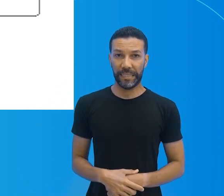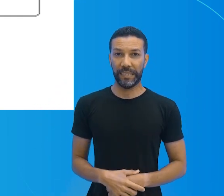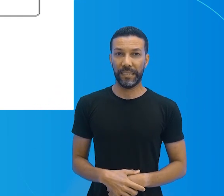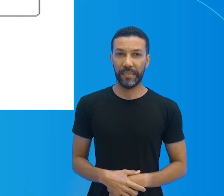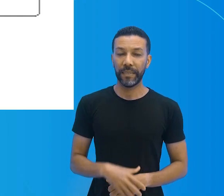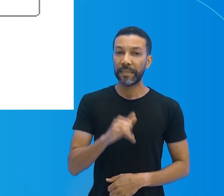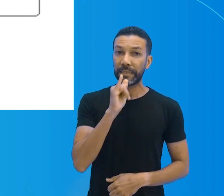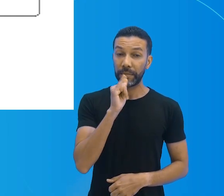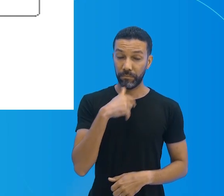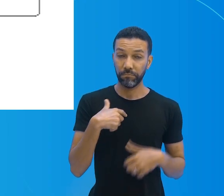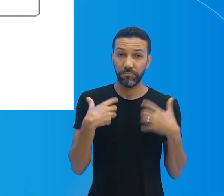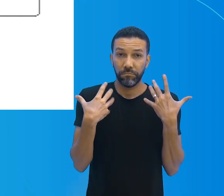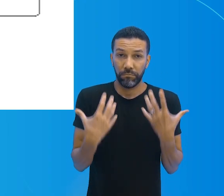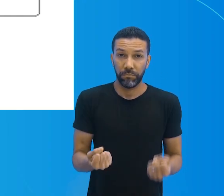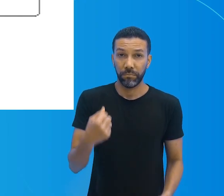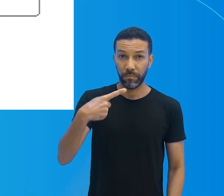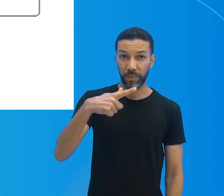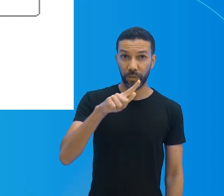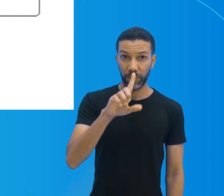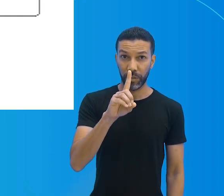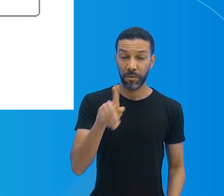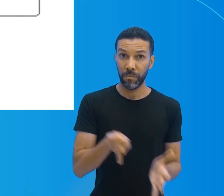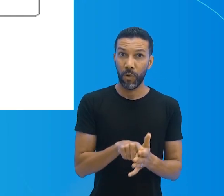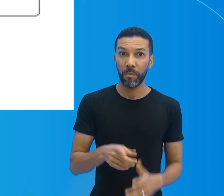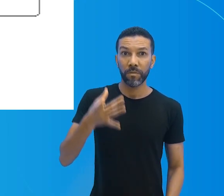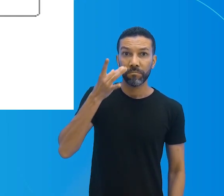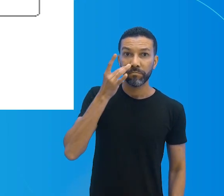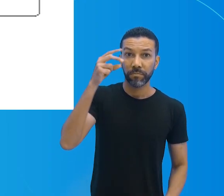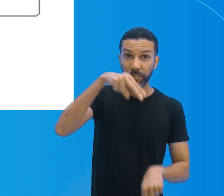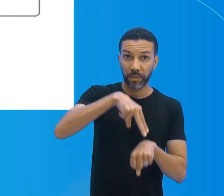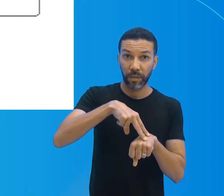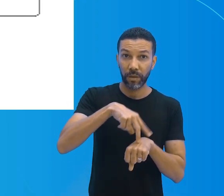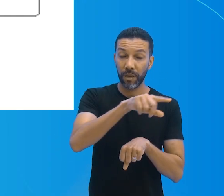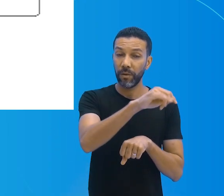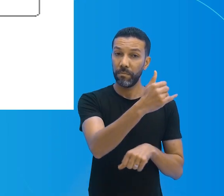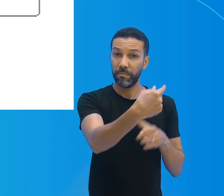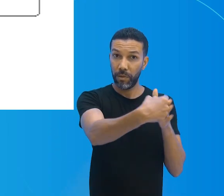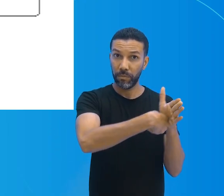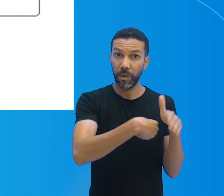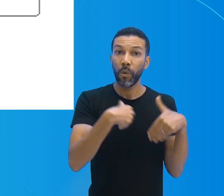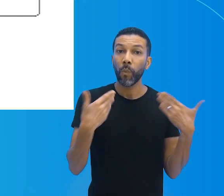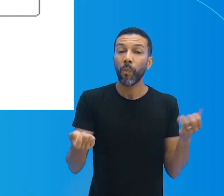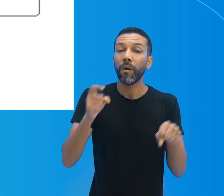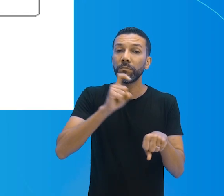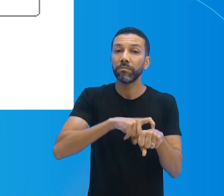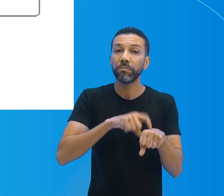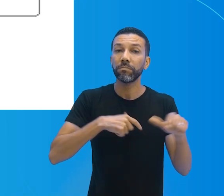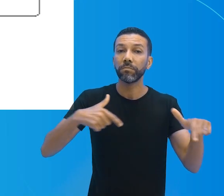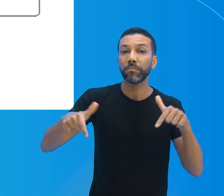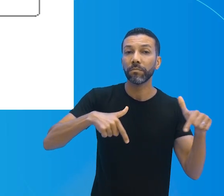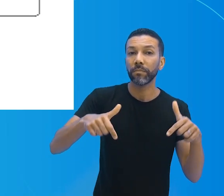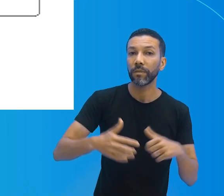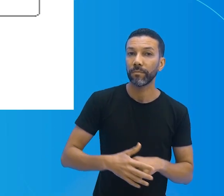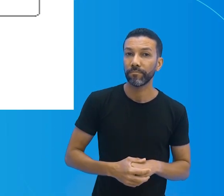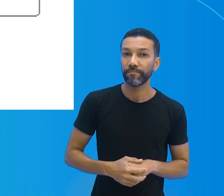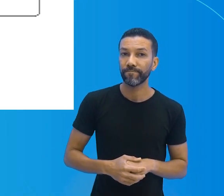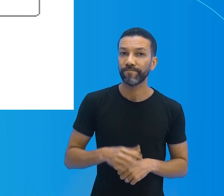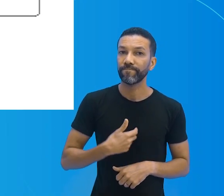PGD presencial, o sistema vai abrir para o servidor colocar o seu horário de